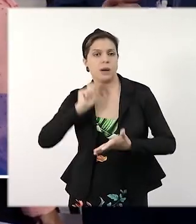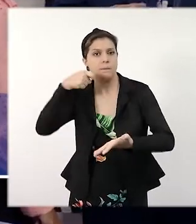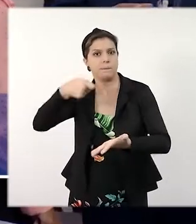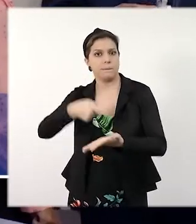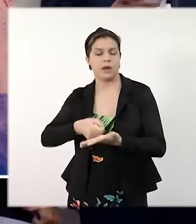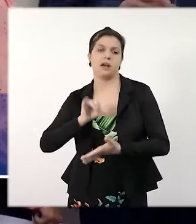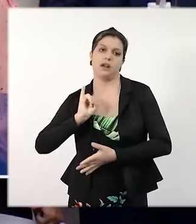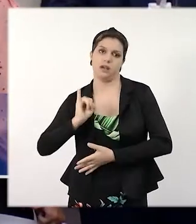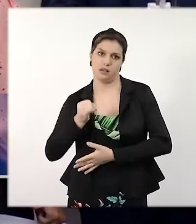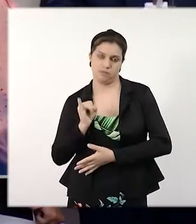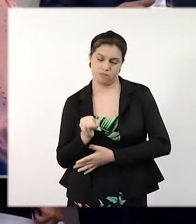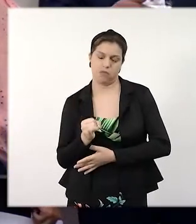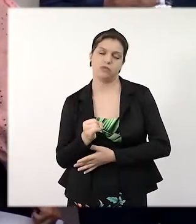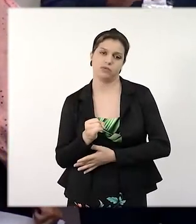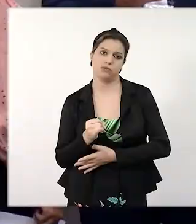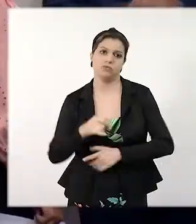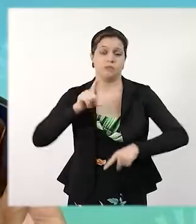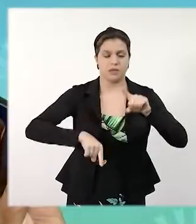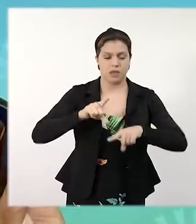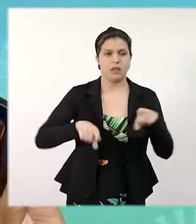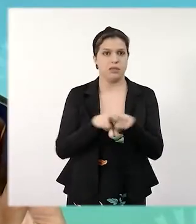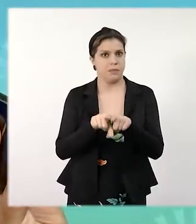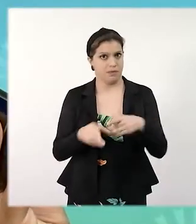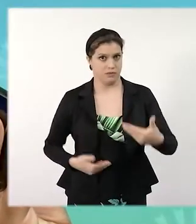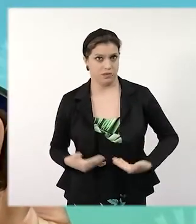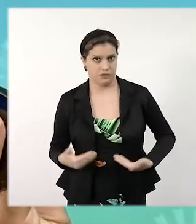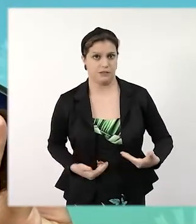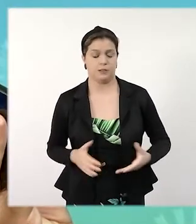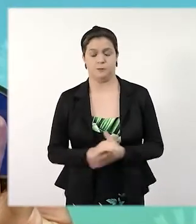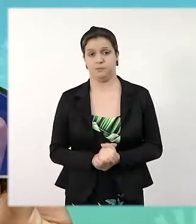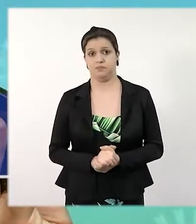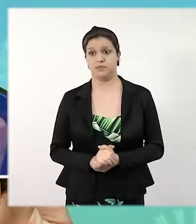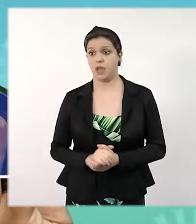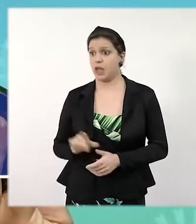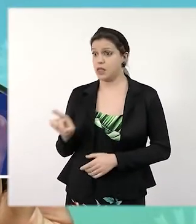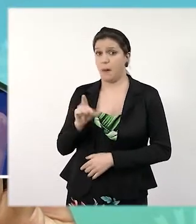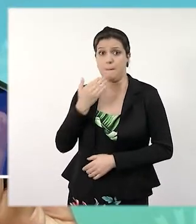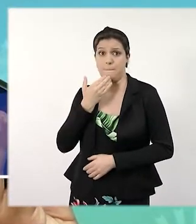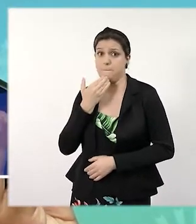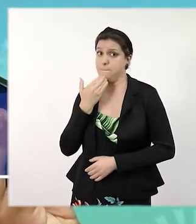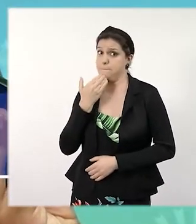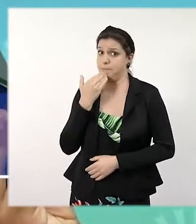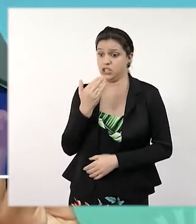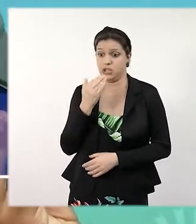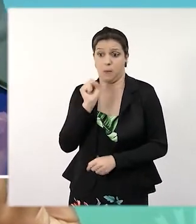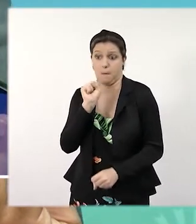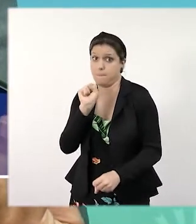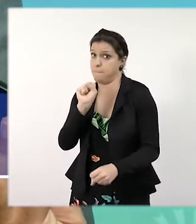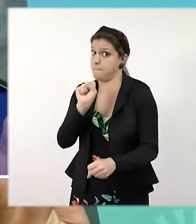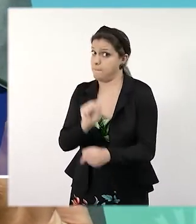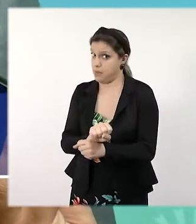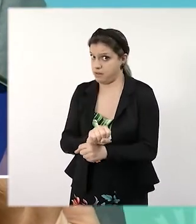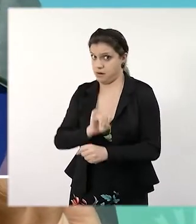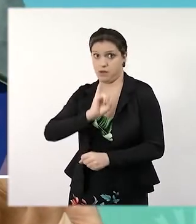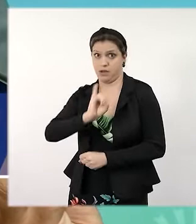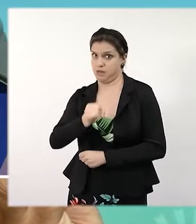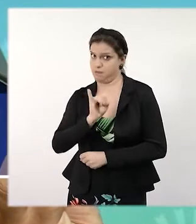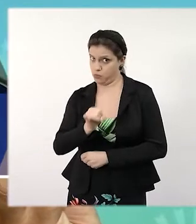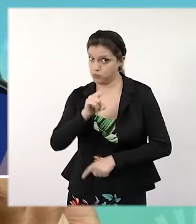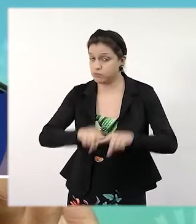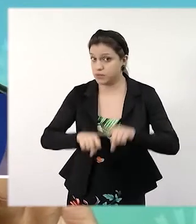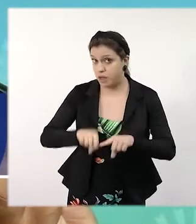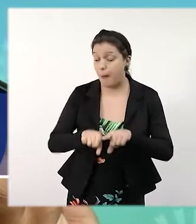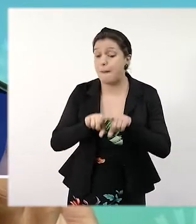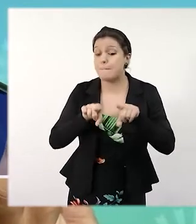dos impostos de produtos e serviços. A gente não está solicitando, nesse momento, uma renúncia fiscal desse tributo,